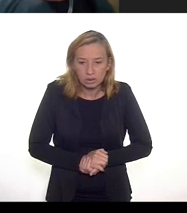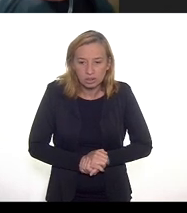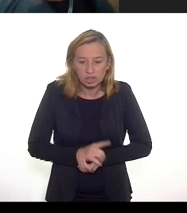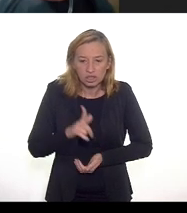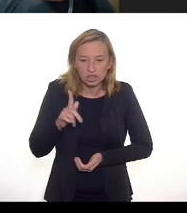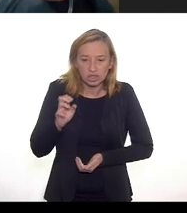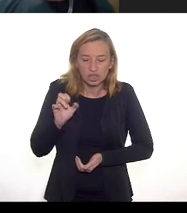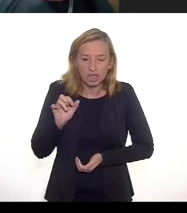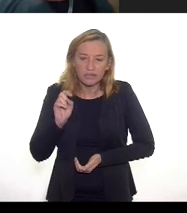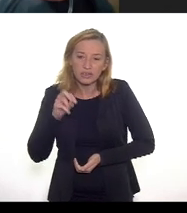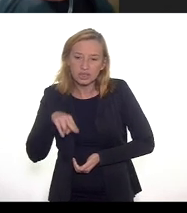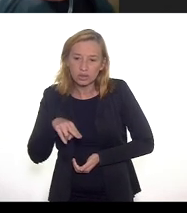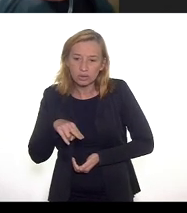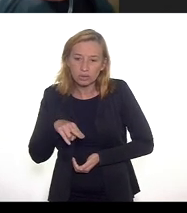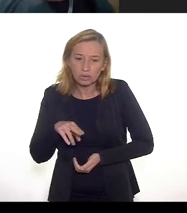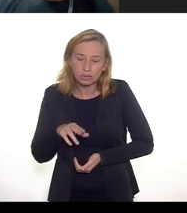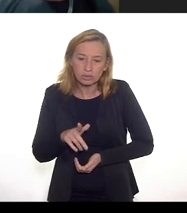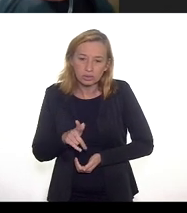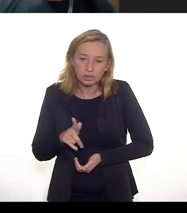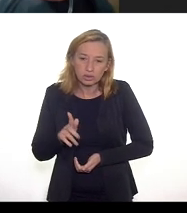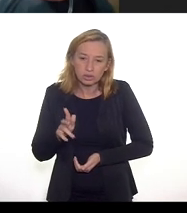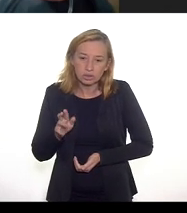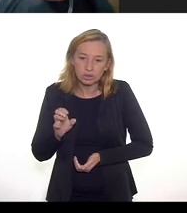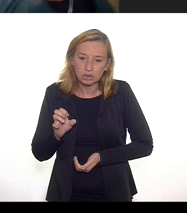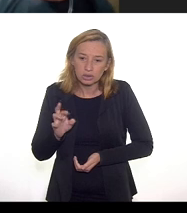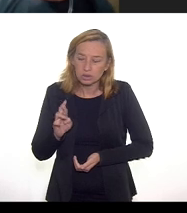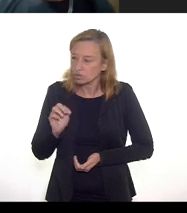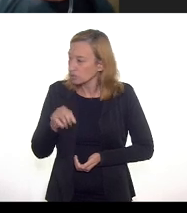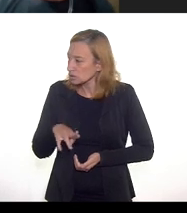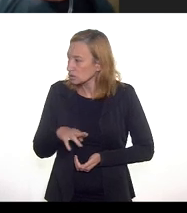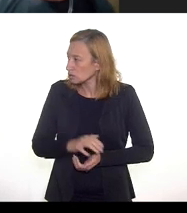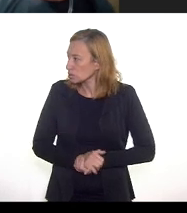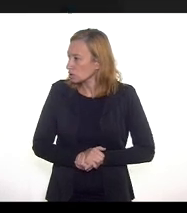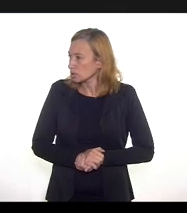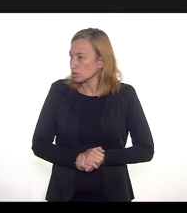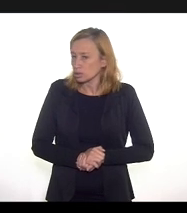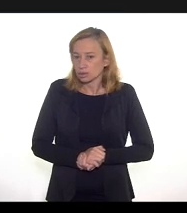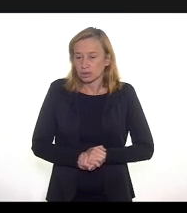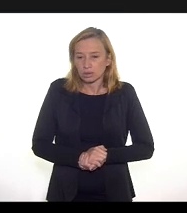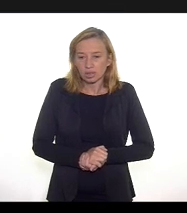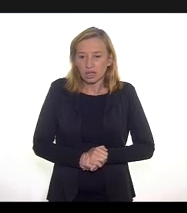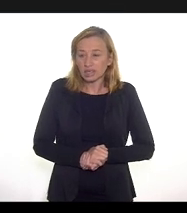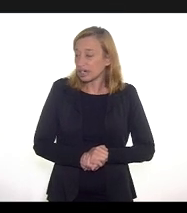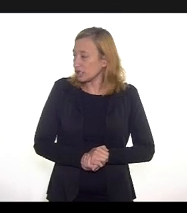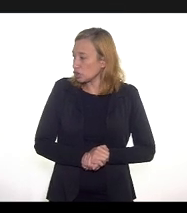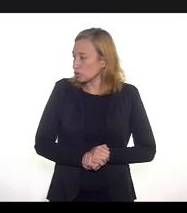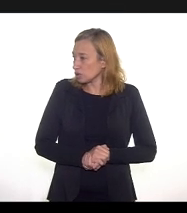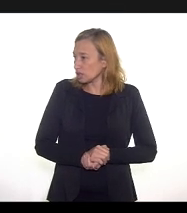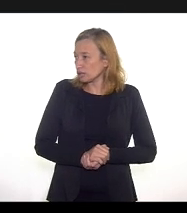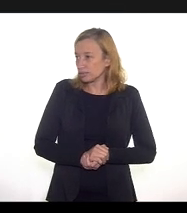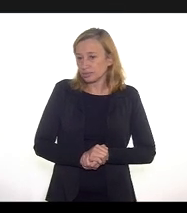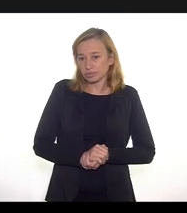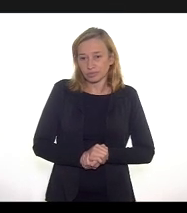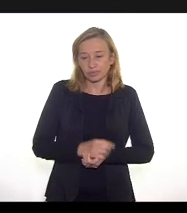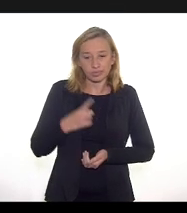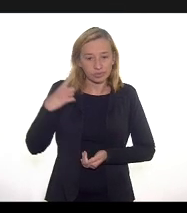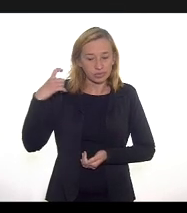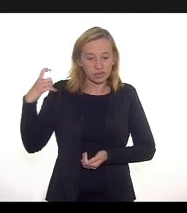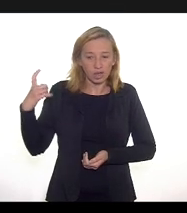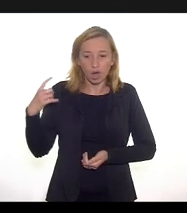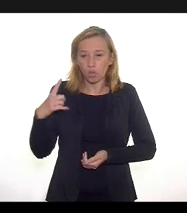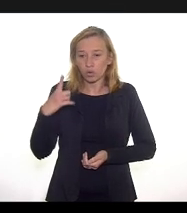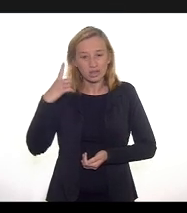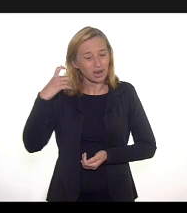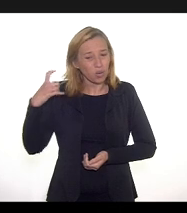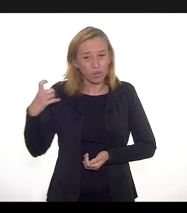câmera. Desde o ano passado, sem nenhum funcionário. E, tipo, Jefferson, vão... fecha a câmera e continua só com o áudio, Jefferson.